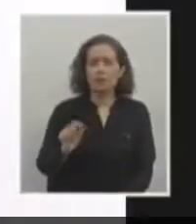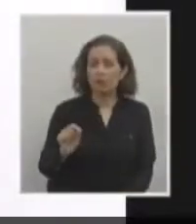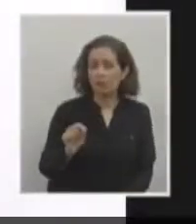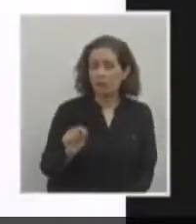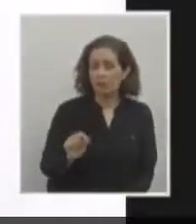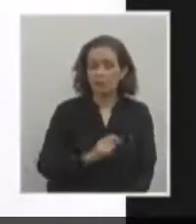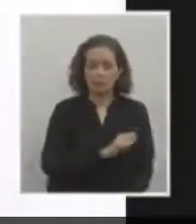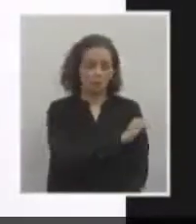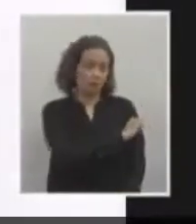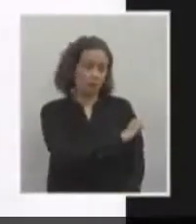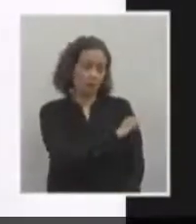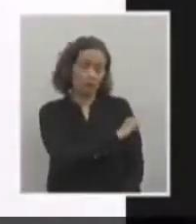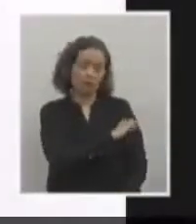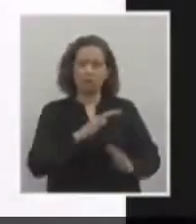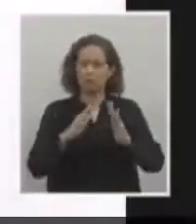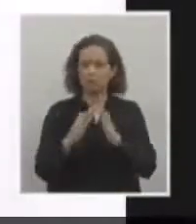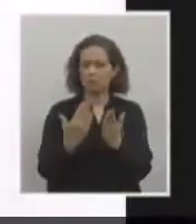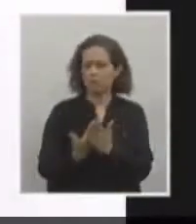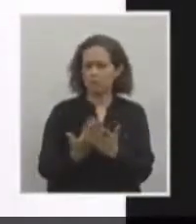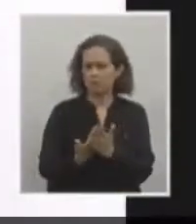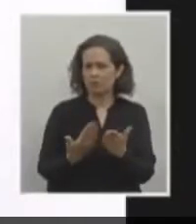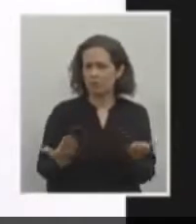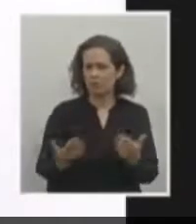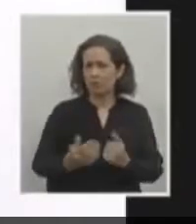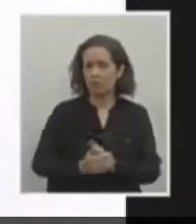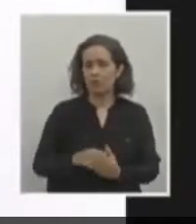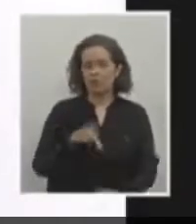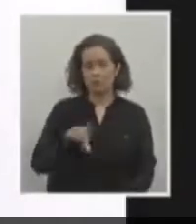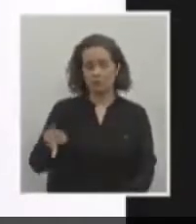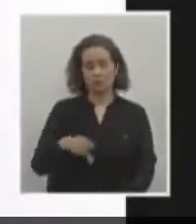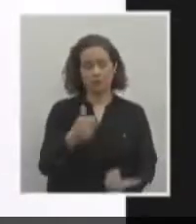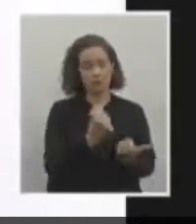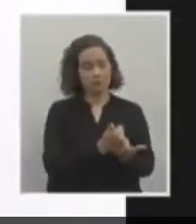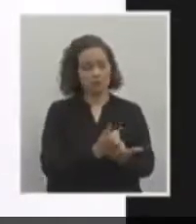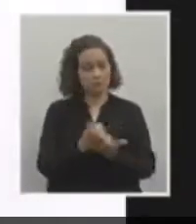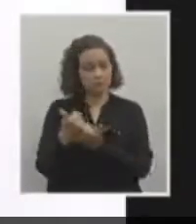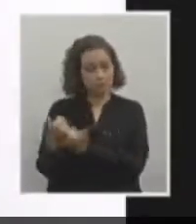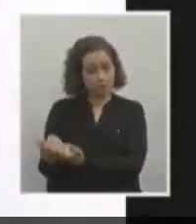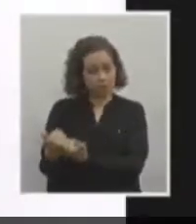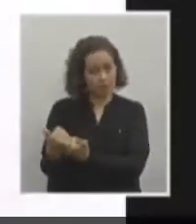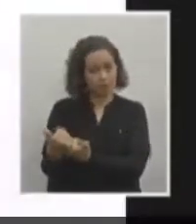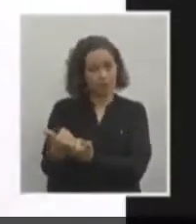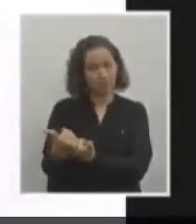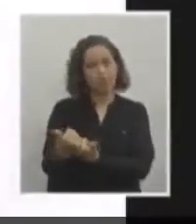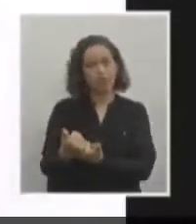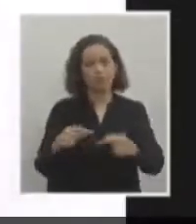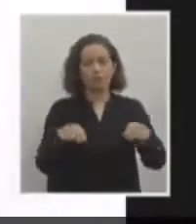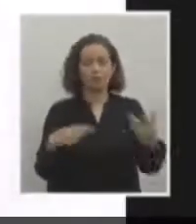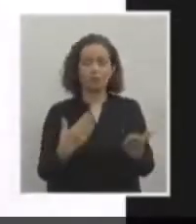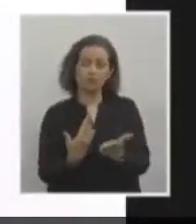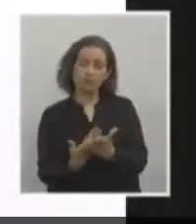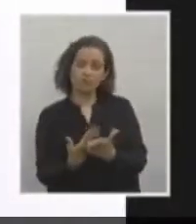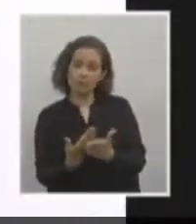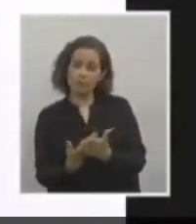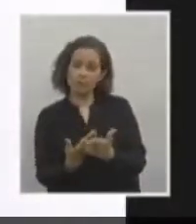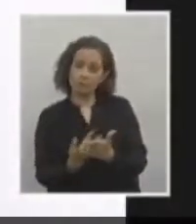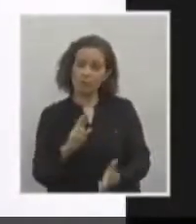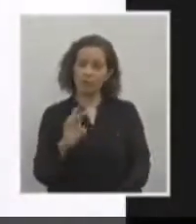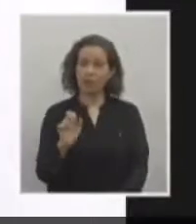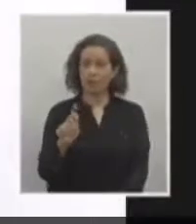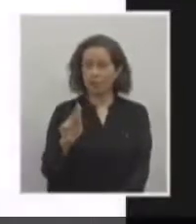o professor de apoio, a gente trabalha com o professor de apoio na escola regular. Esse professor dá o